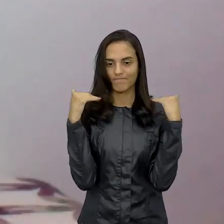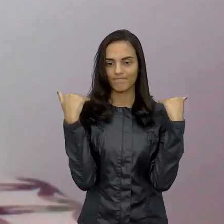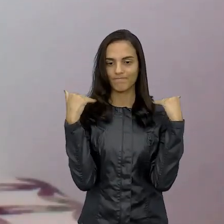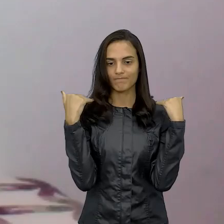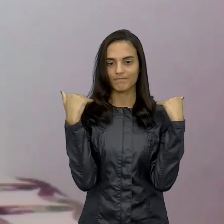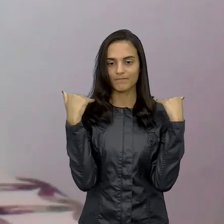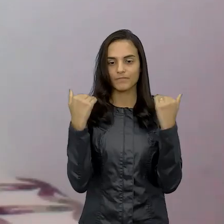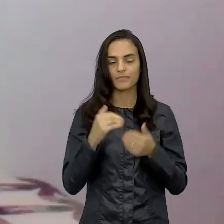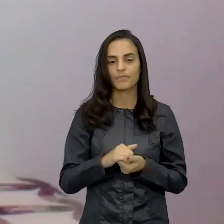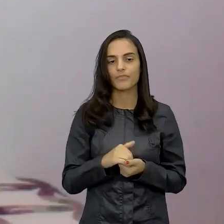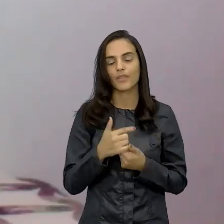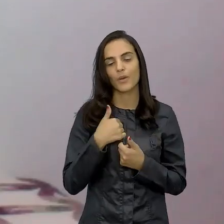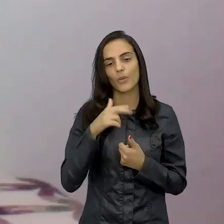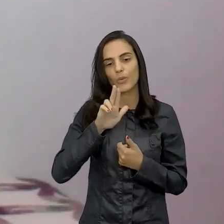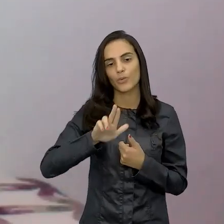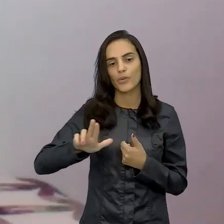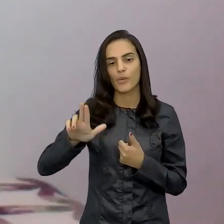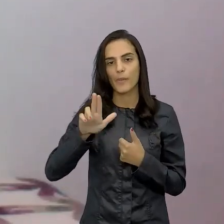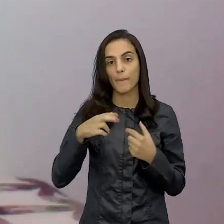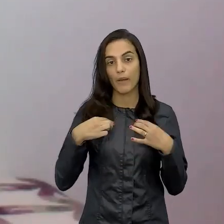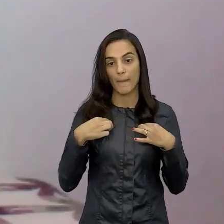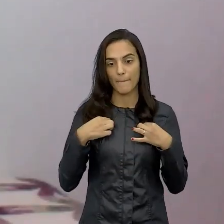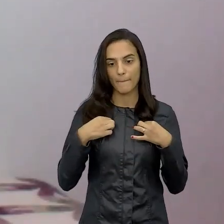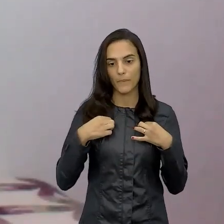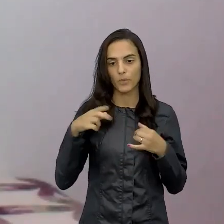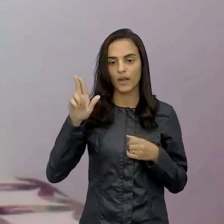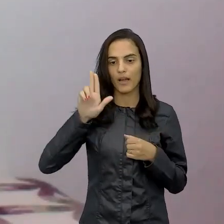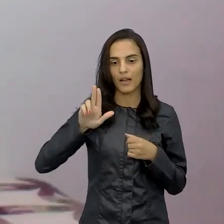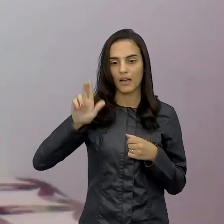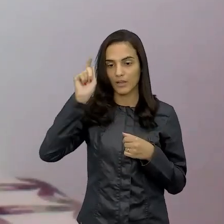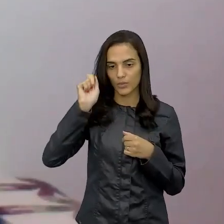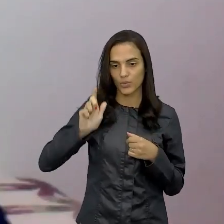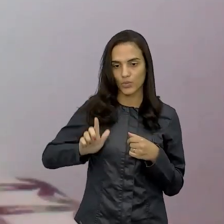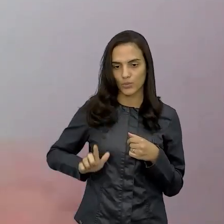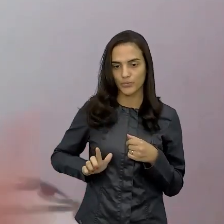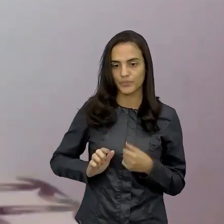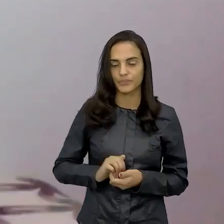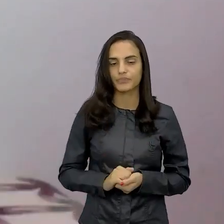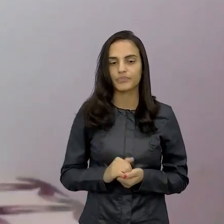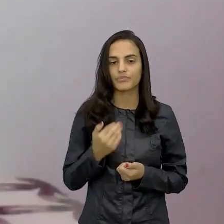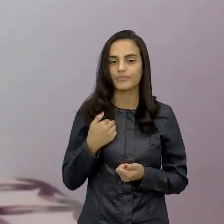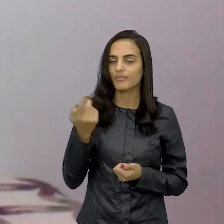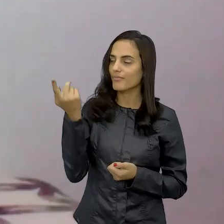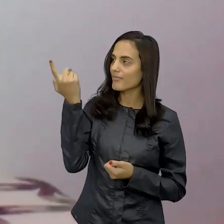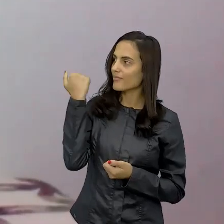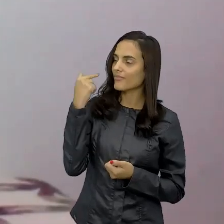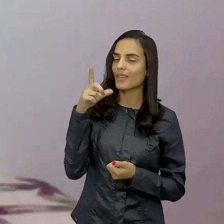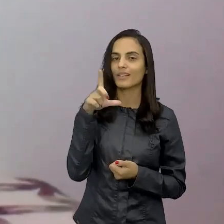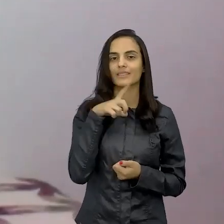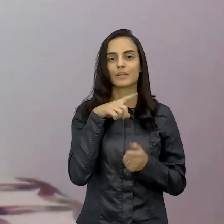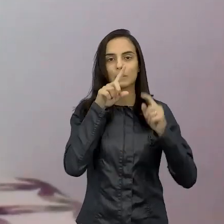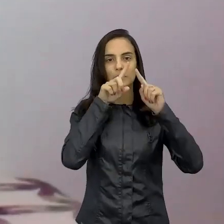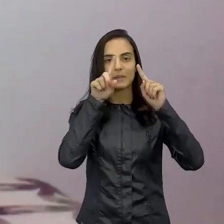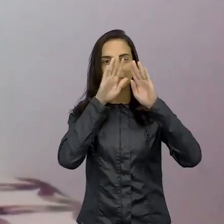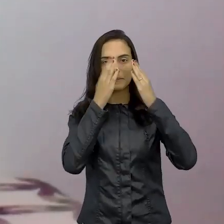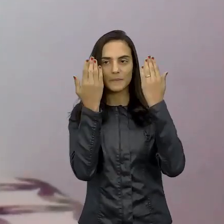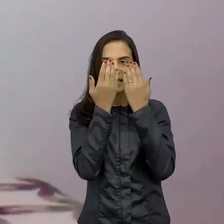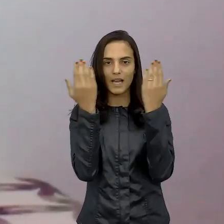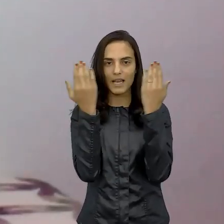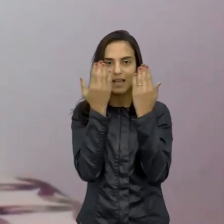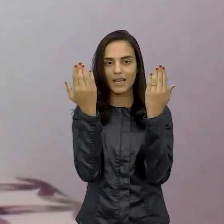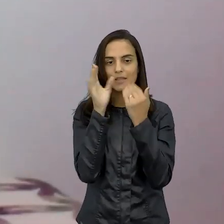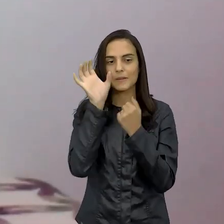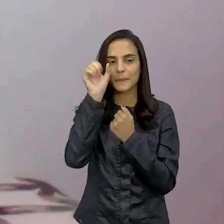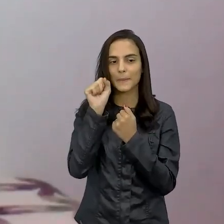do ombro, estou usando uma blusa azul, e atrás de mim tem uma parede branca